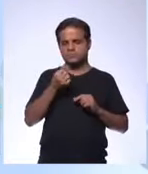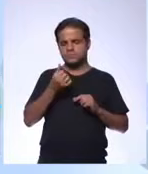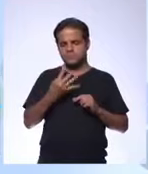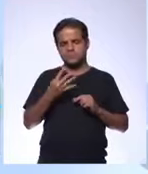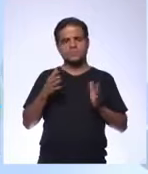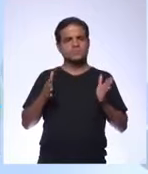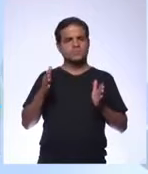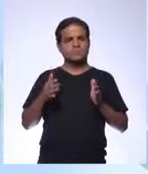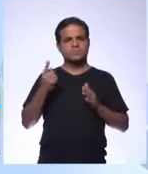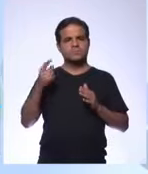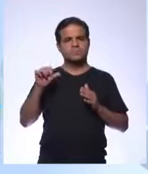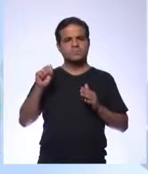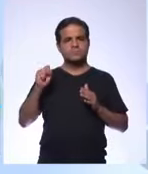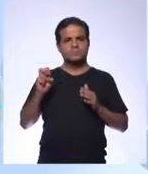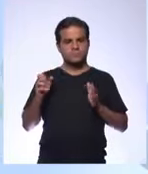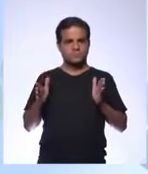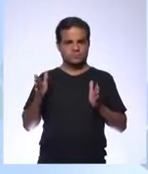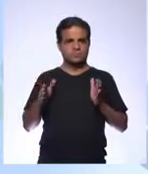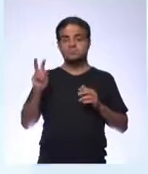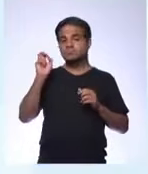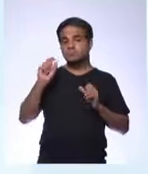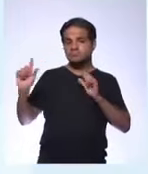olhadinha na nossa tela.